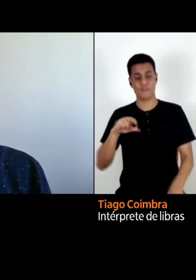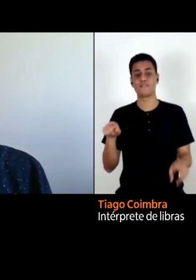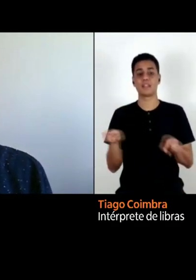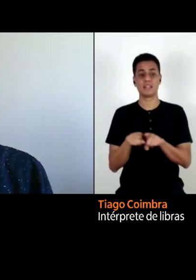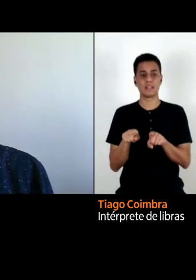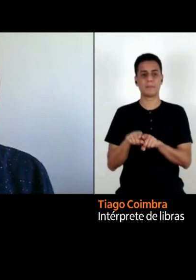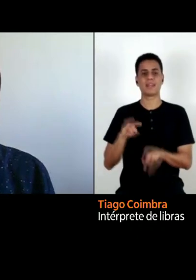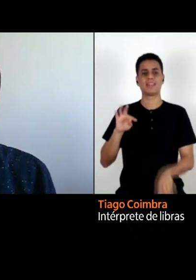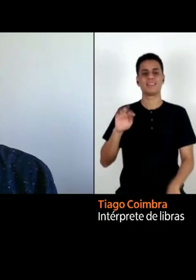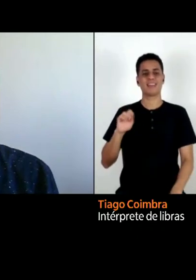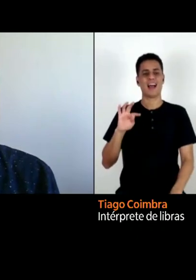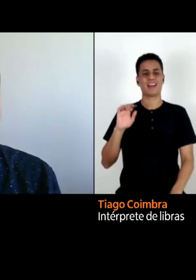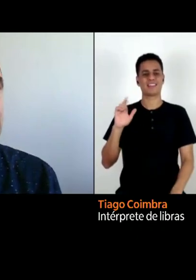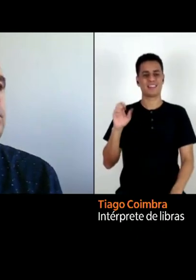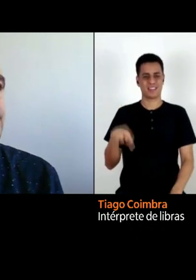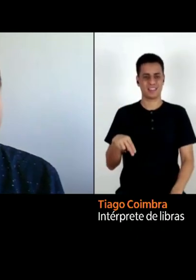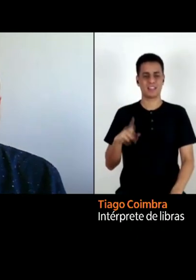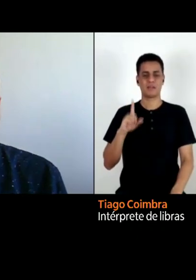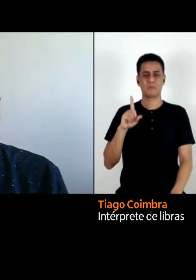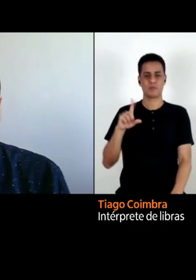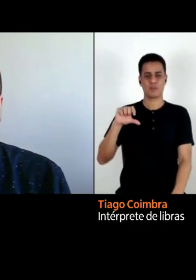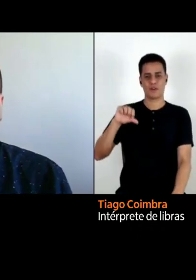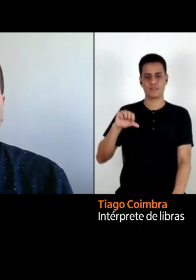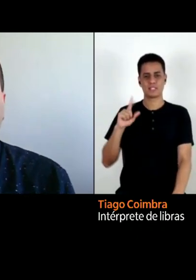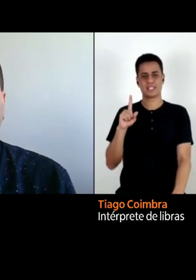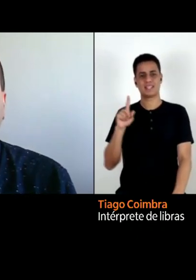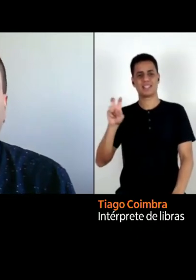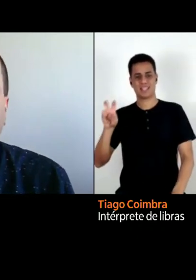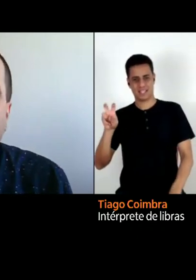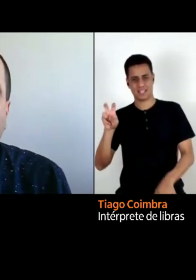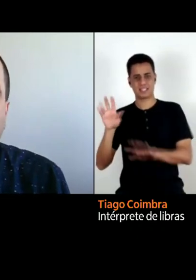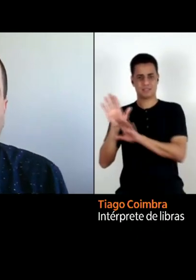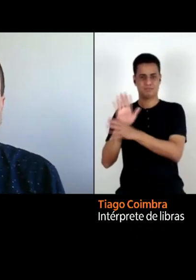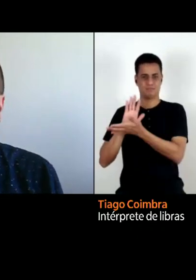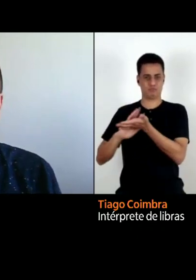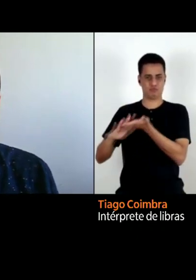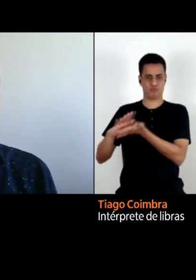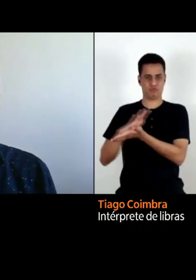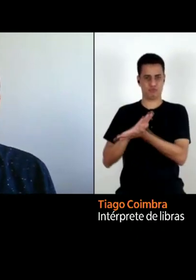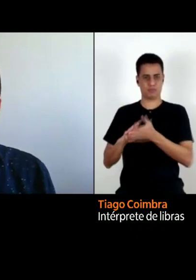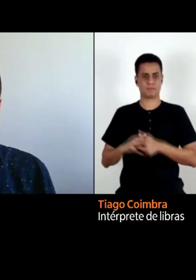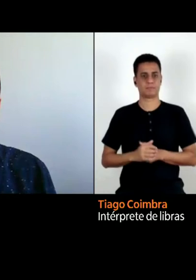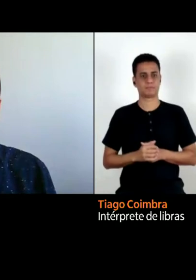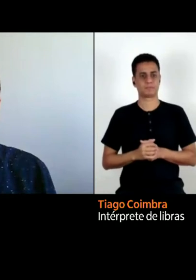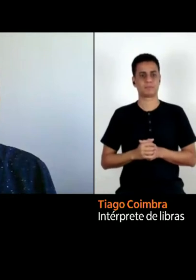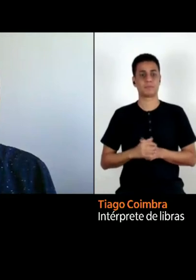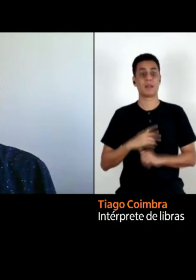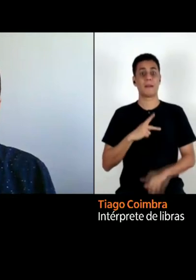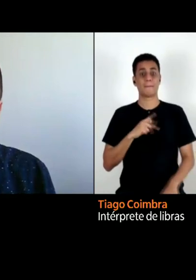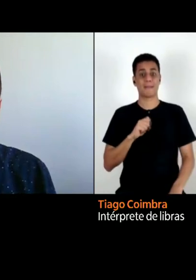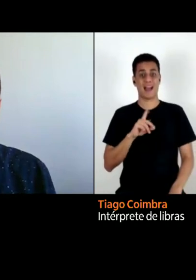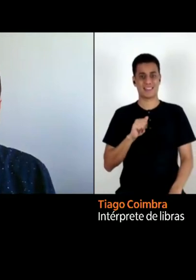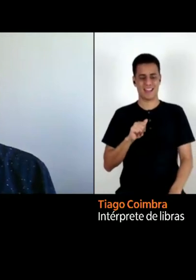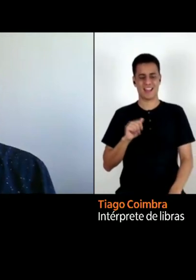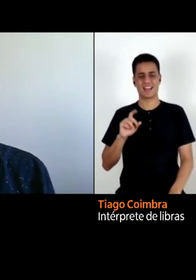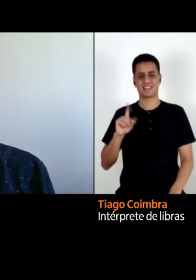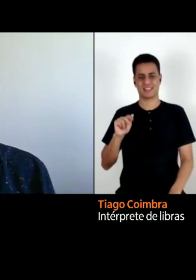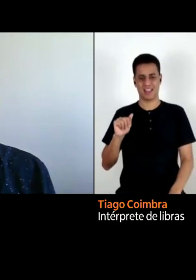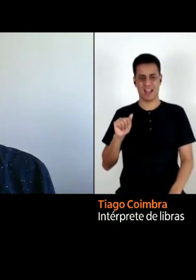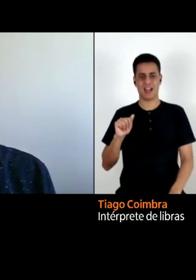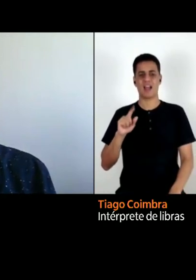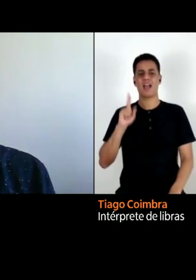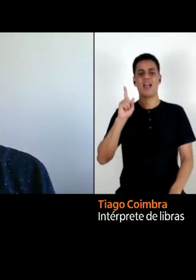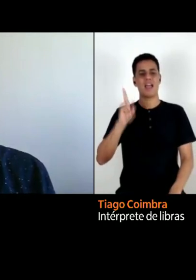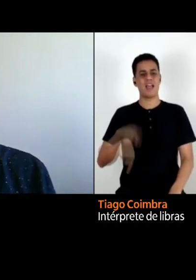de 1915. O Papa Dadá, o nosso advogado da apropriação,